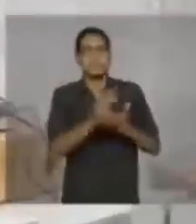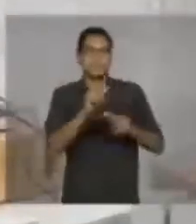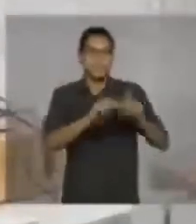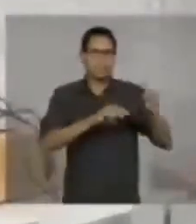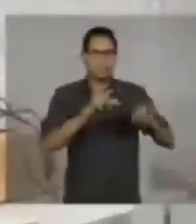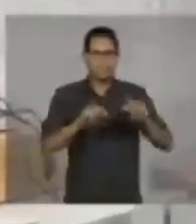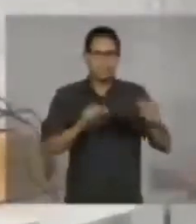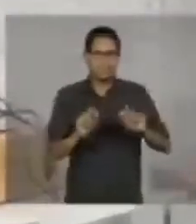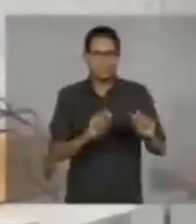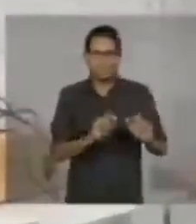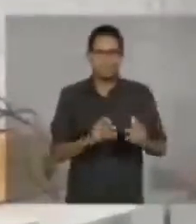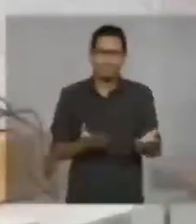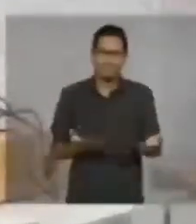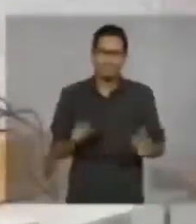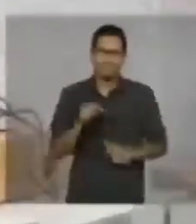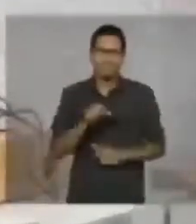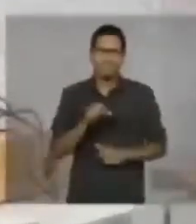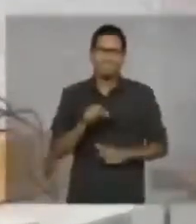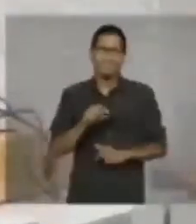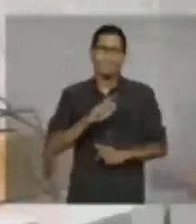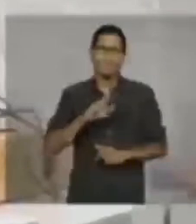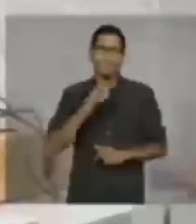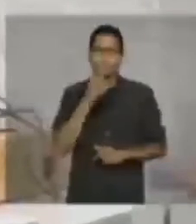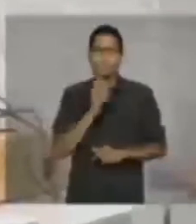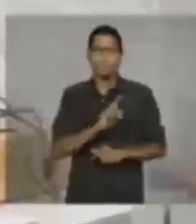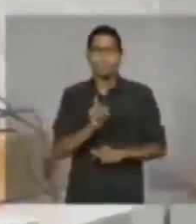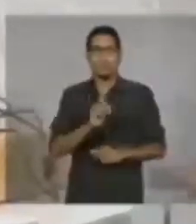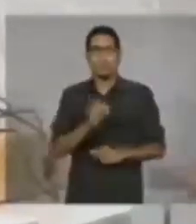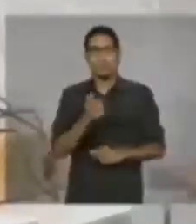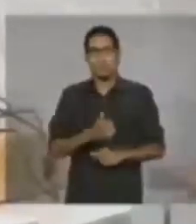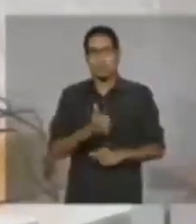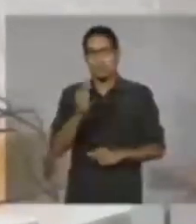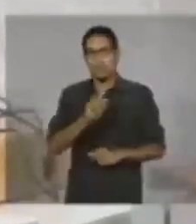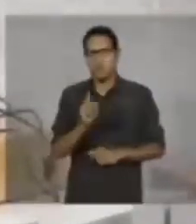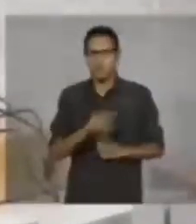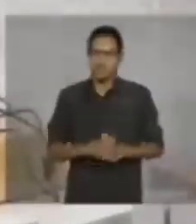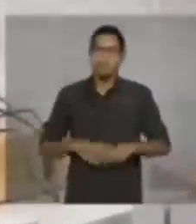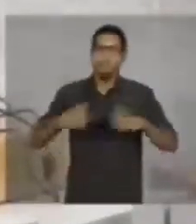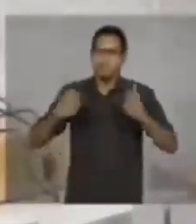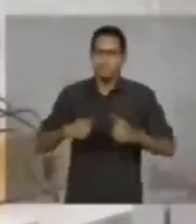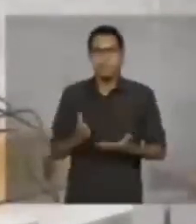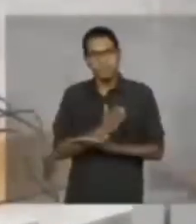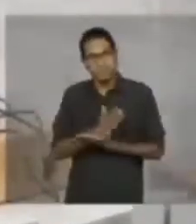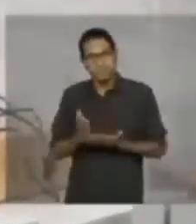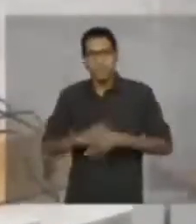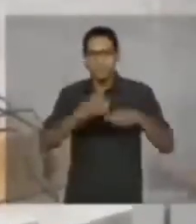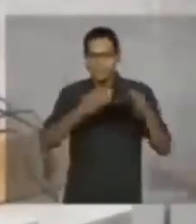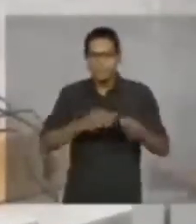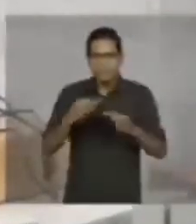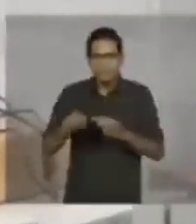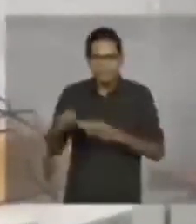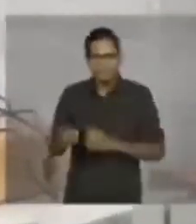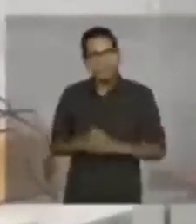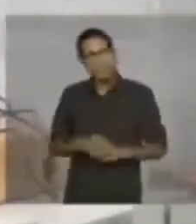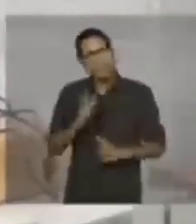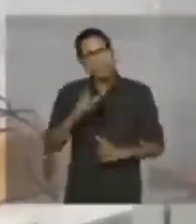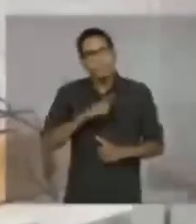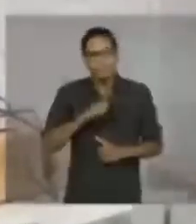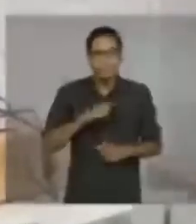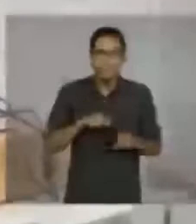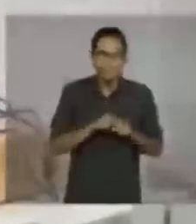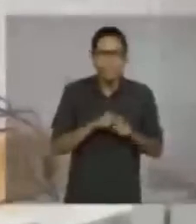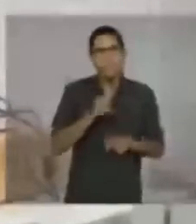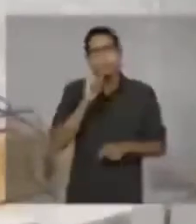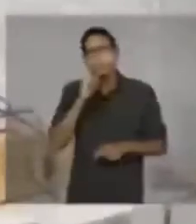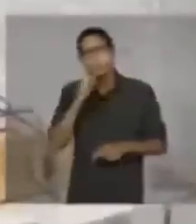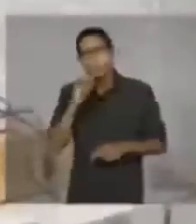coleta mecanizada, não é o mais eficiente de maneira alguma. A gente precisa separar mais na origem, como a gente já separa. Pilha tem